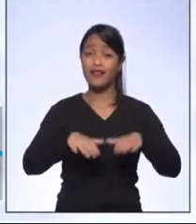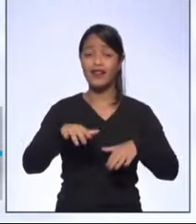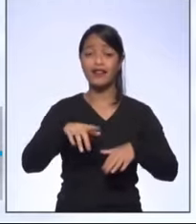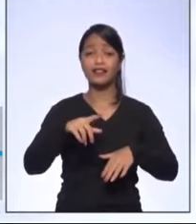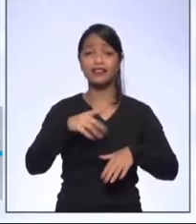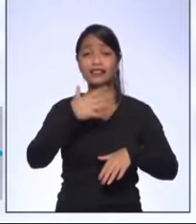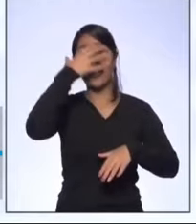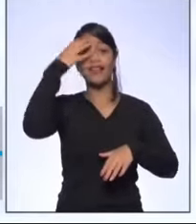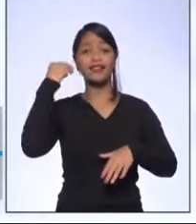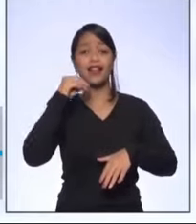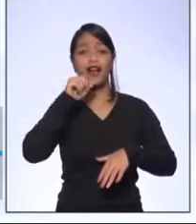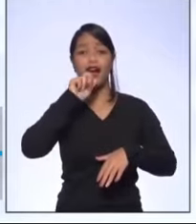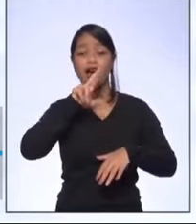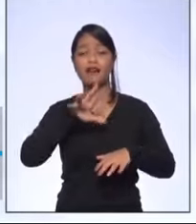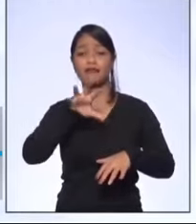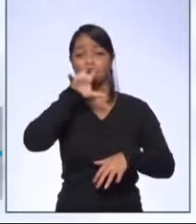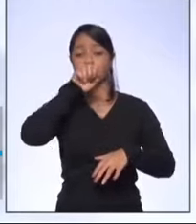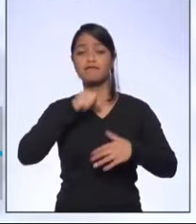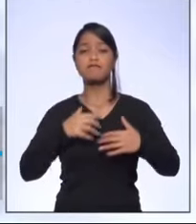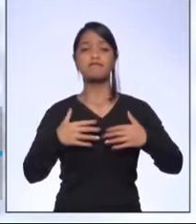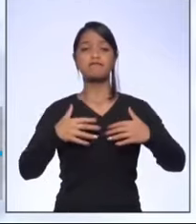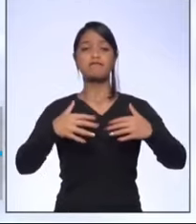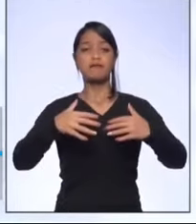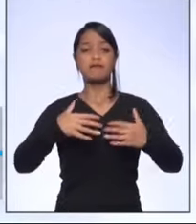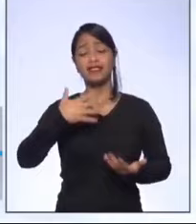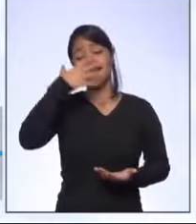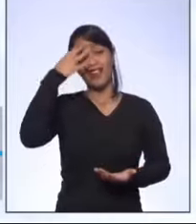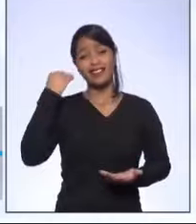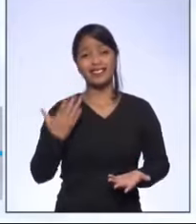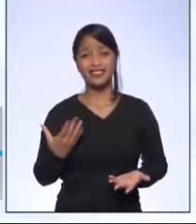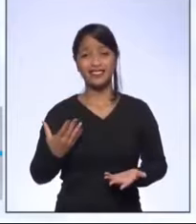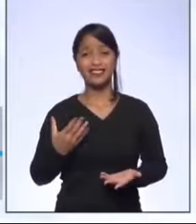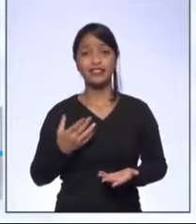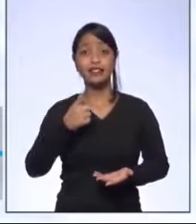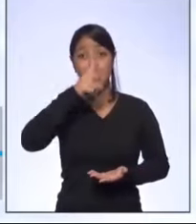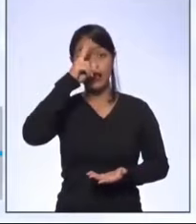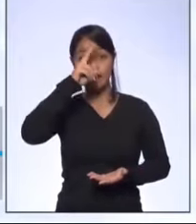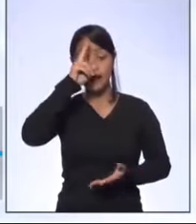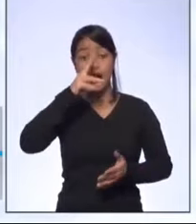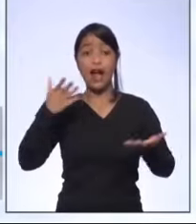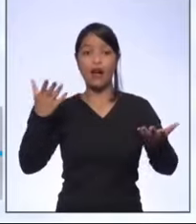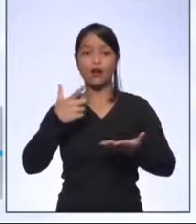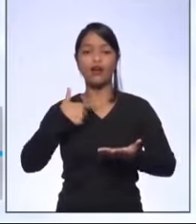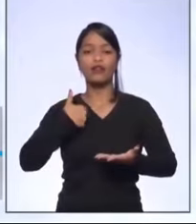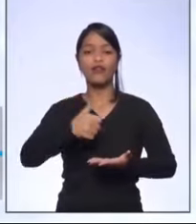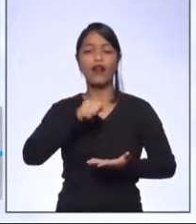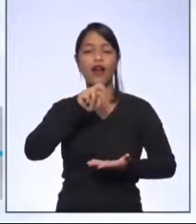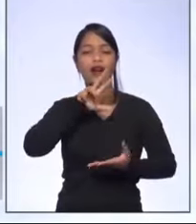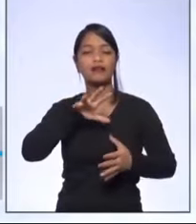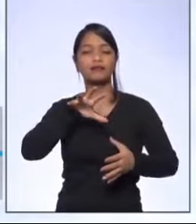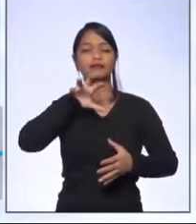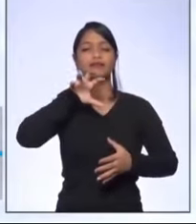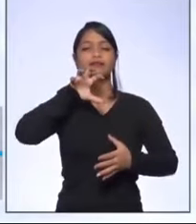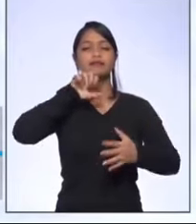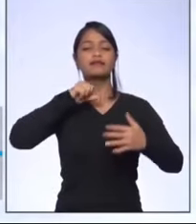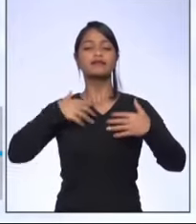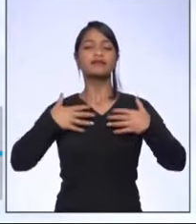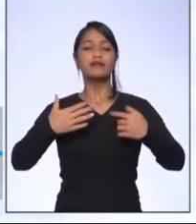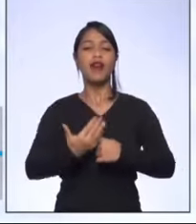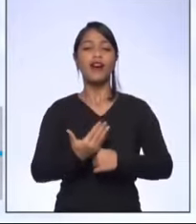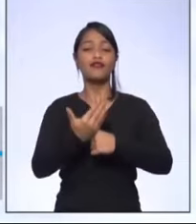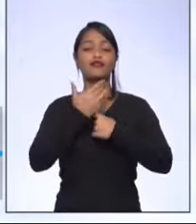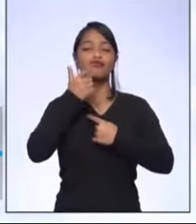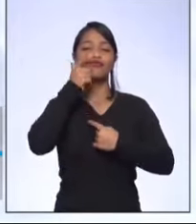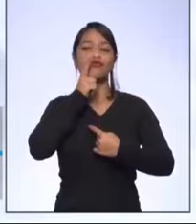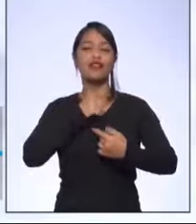respirar. Essa é a verdade, né? Quando você lembra de respirar, você fala assim, agora eu vou dar aquela respirada funda, e aí você relaxa,